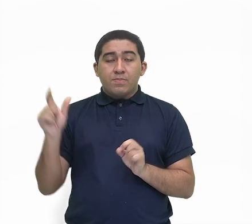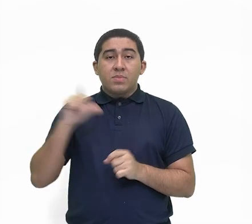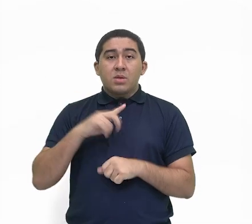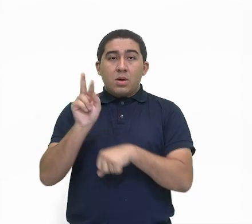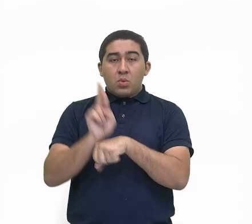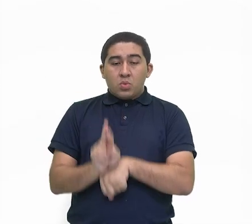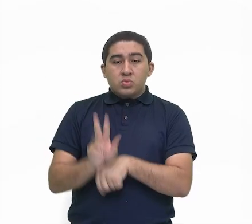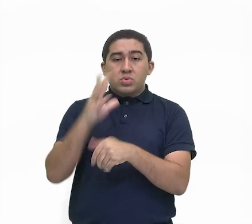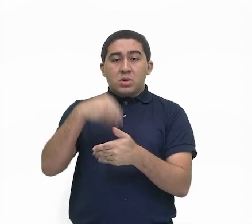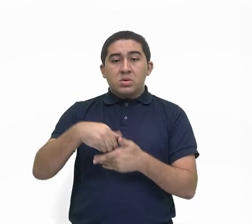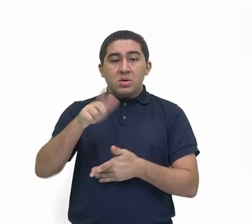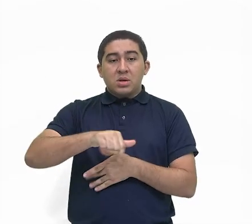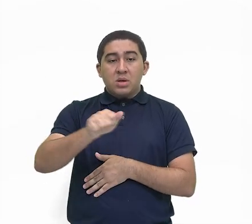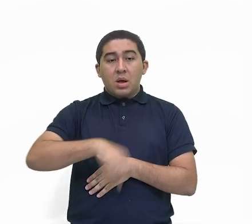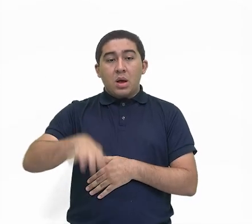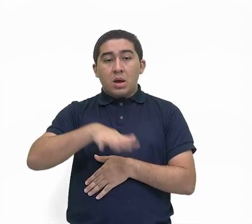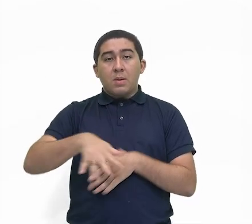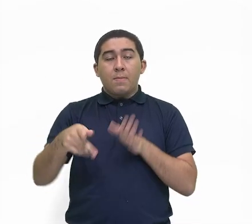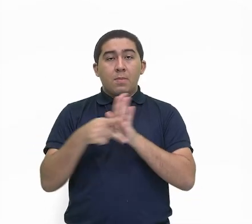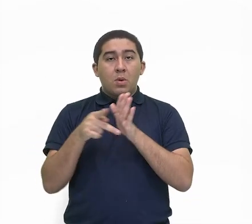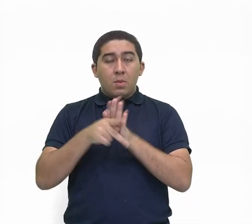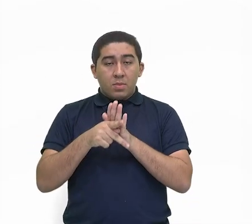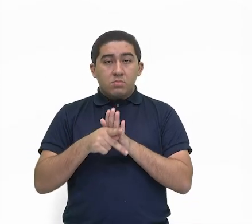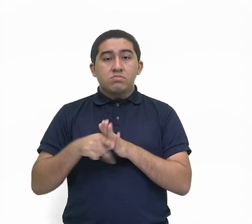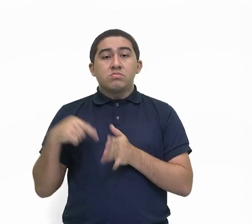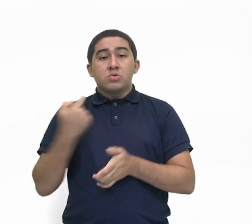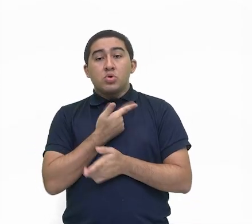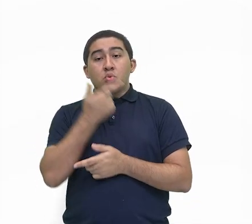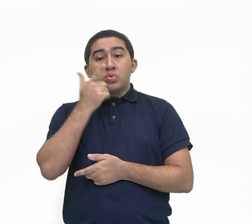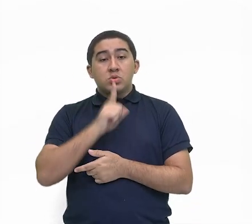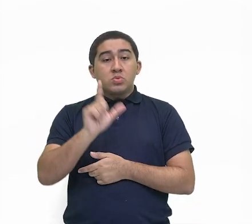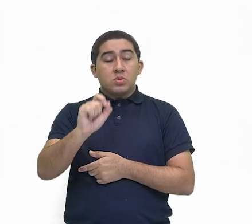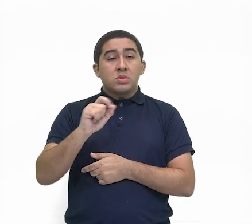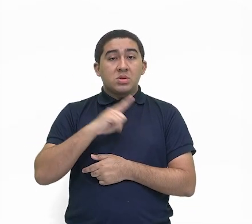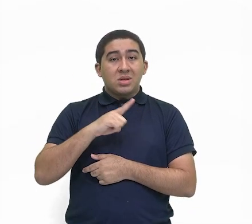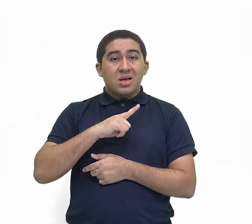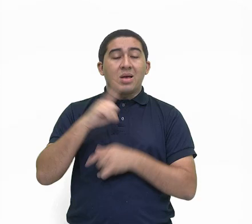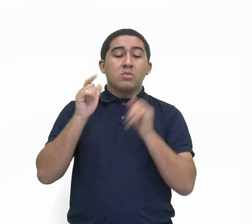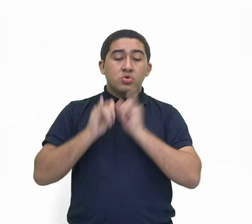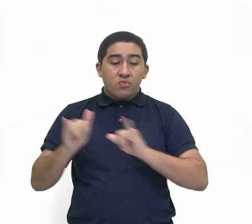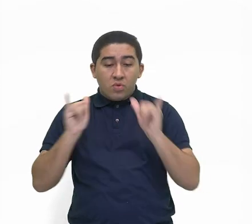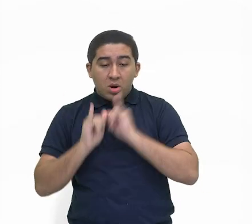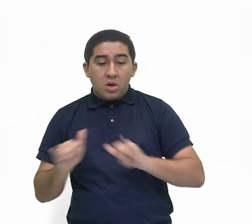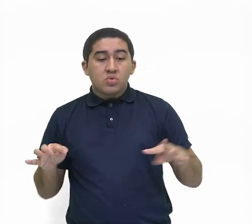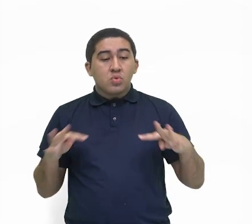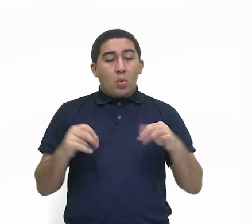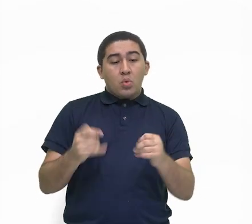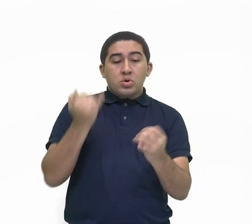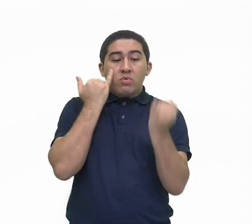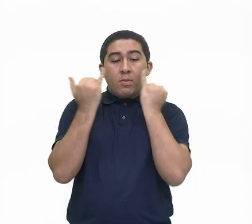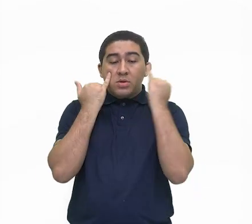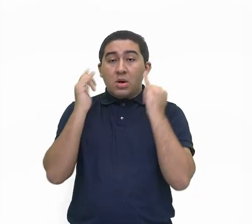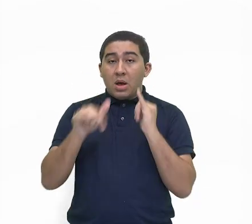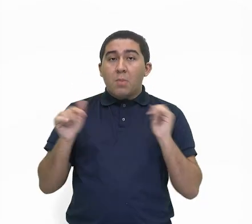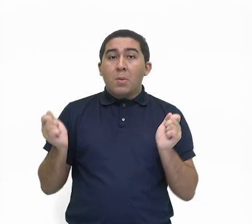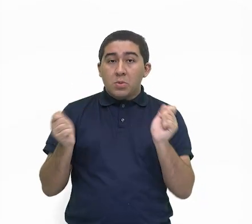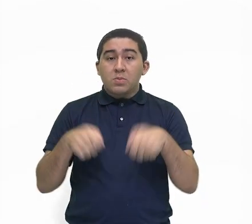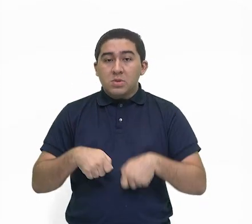recursos que tem dentro dessa área da informática, para que a gente possa disseminar mensagens, informações. É também uma